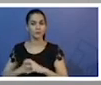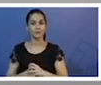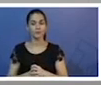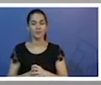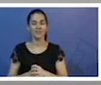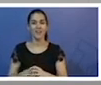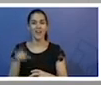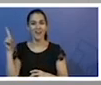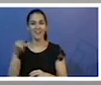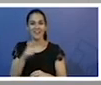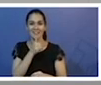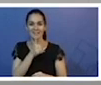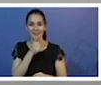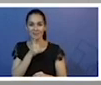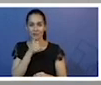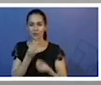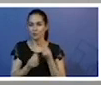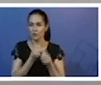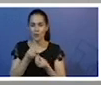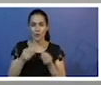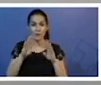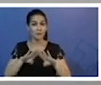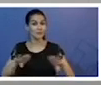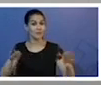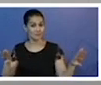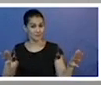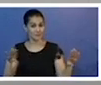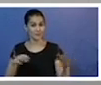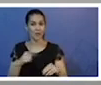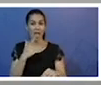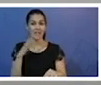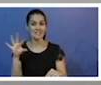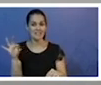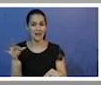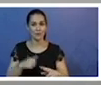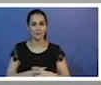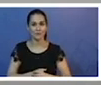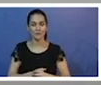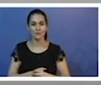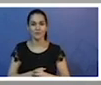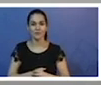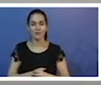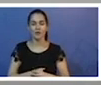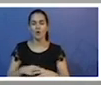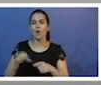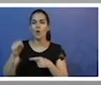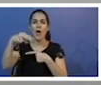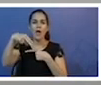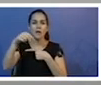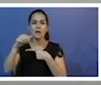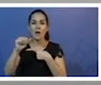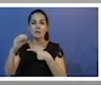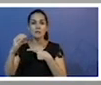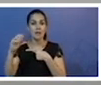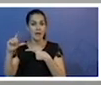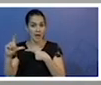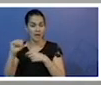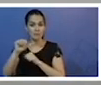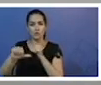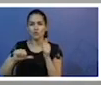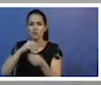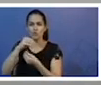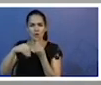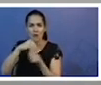nós temos exemplo da dissociação do sal. Então, o sal, que é o NaCl, misturado na água, ele